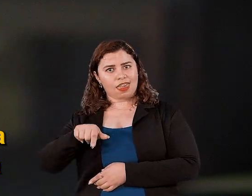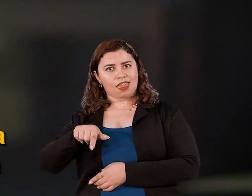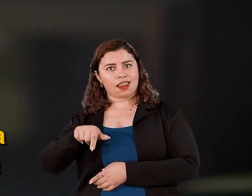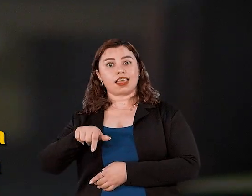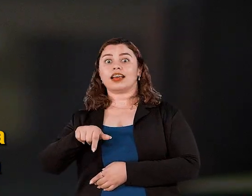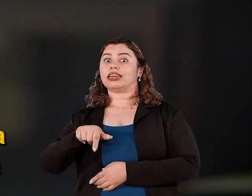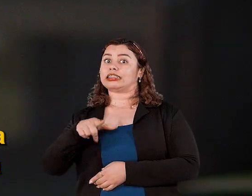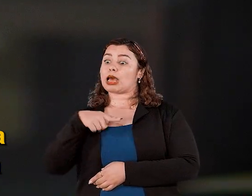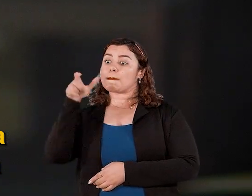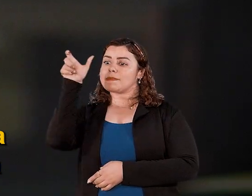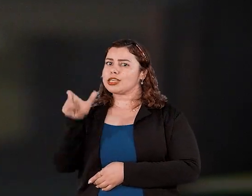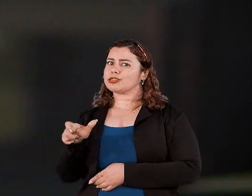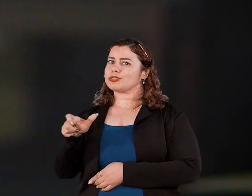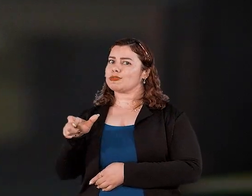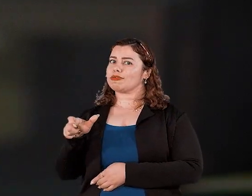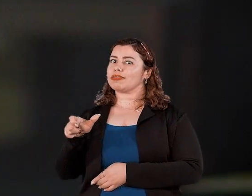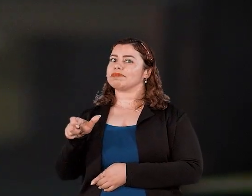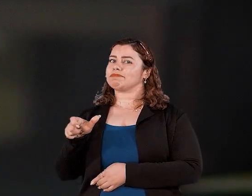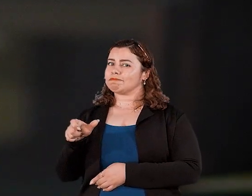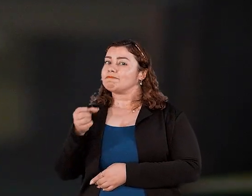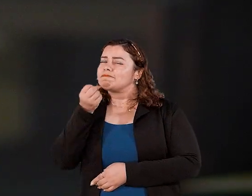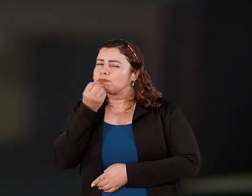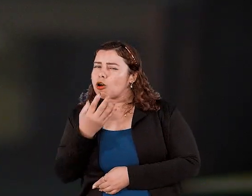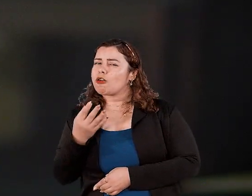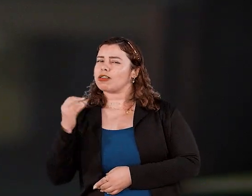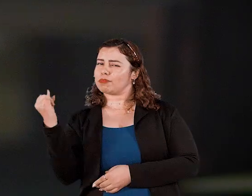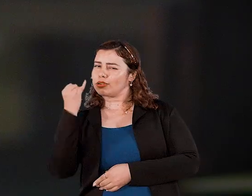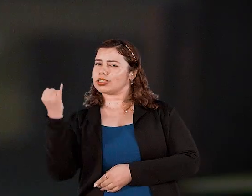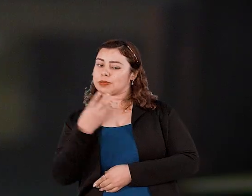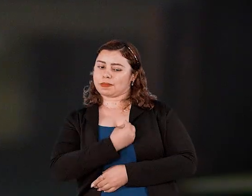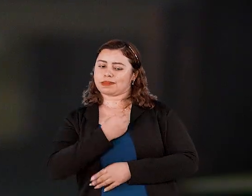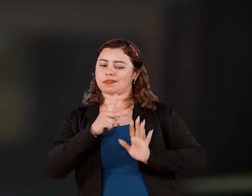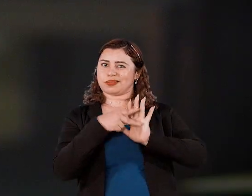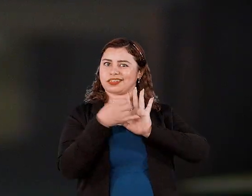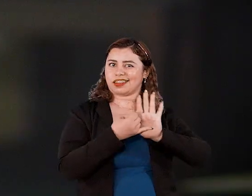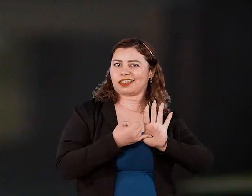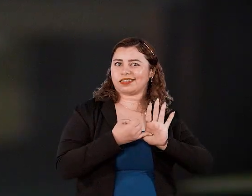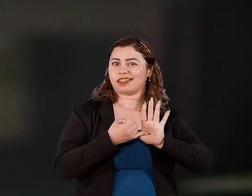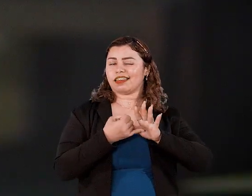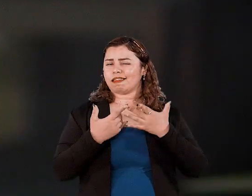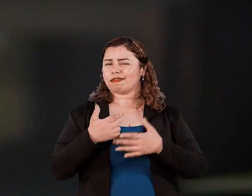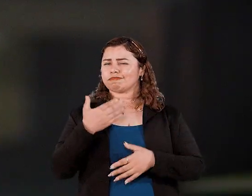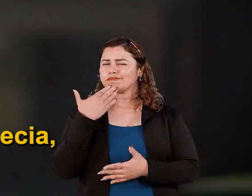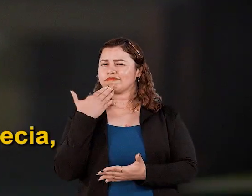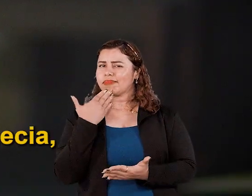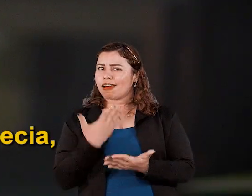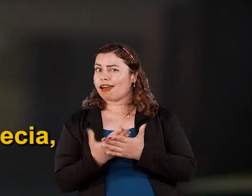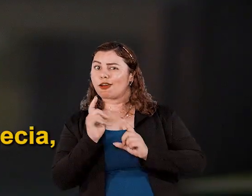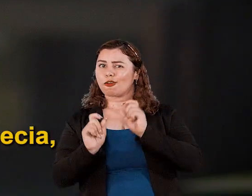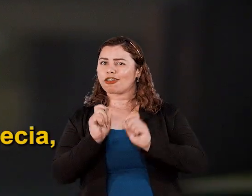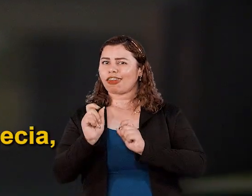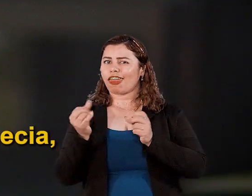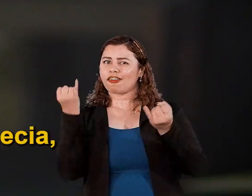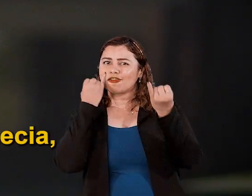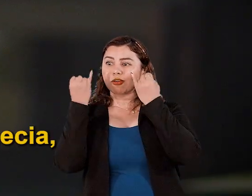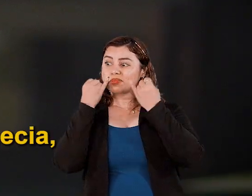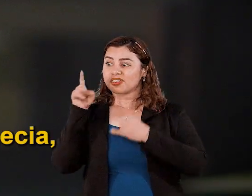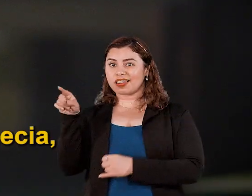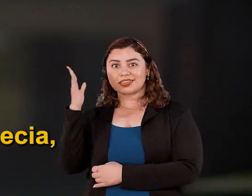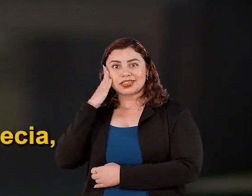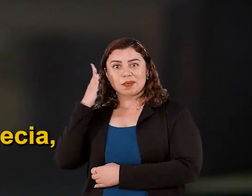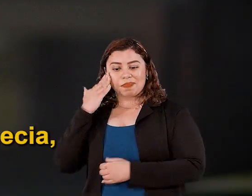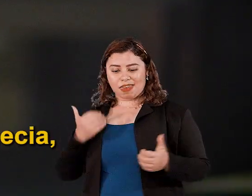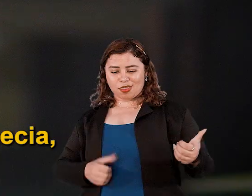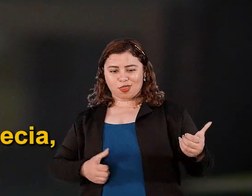ele seria uma pessoa muito apropriada para participar do projeto. Conversei com ele, ele me surpreendeu com a informação de que ele conhecia,